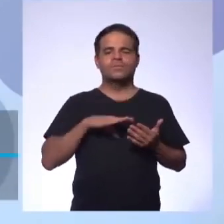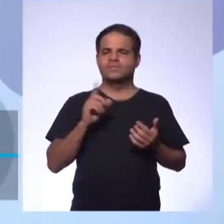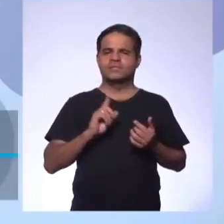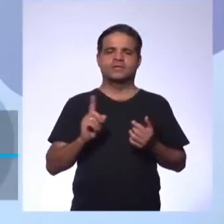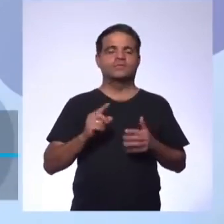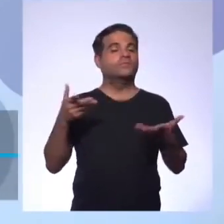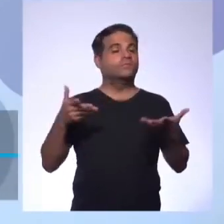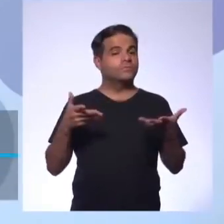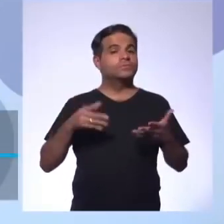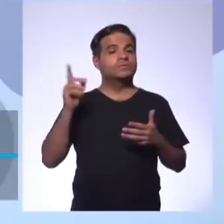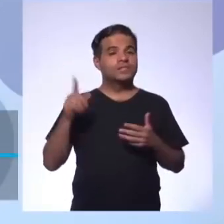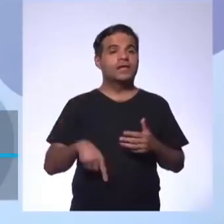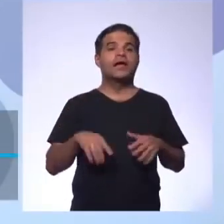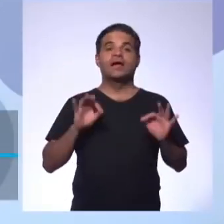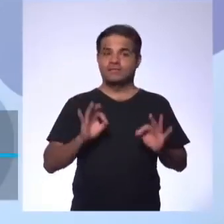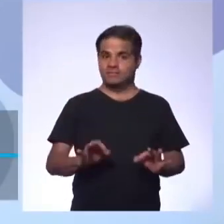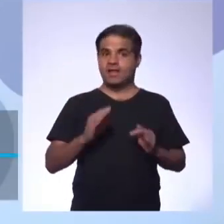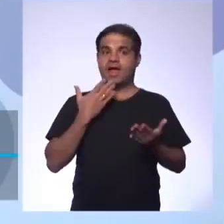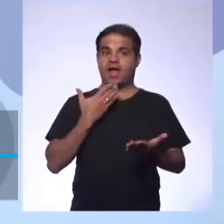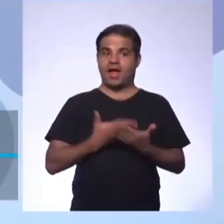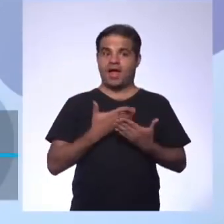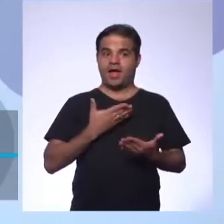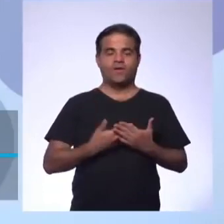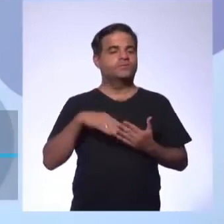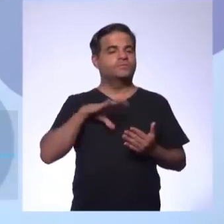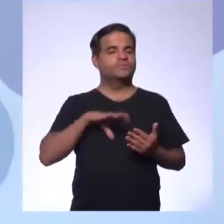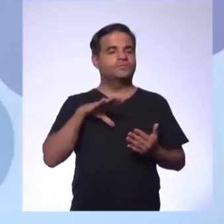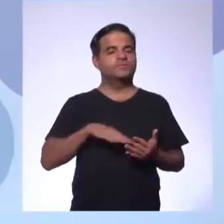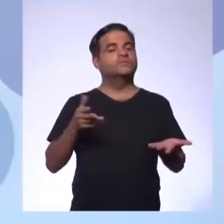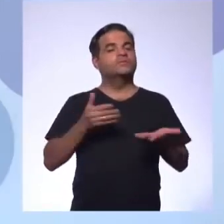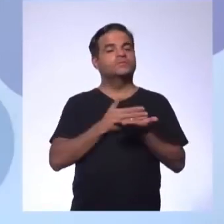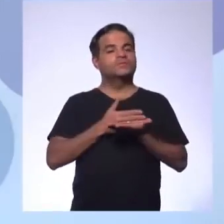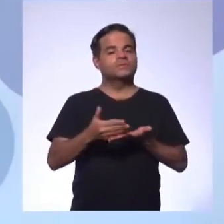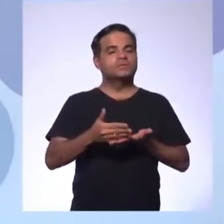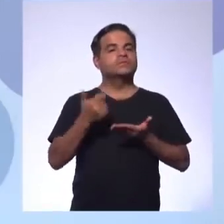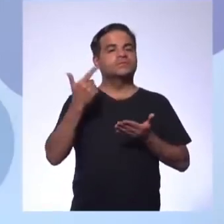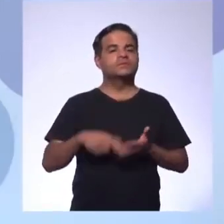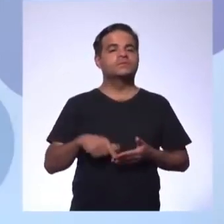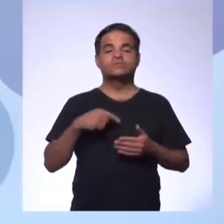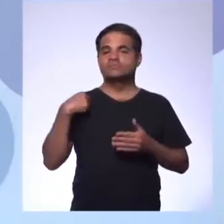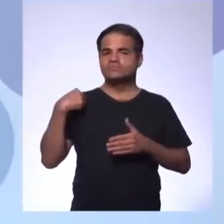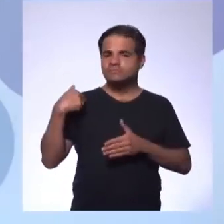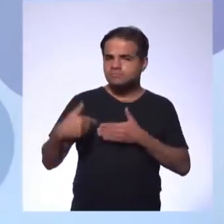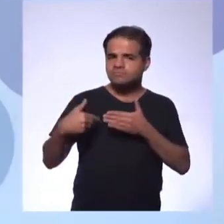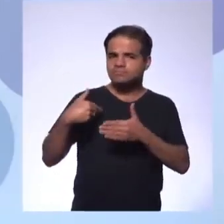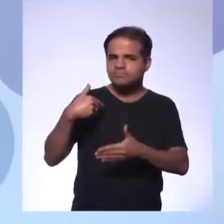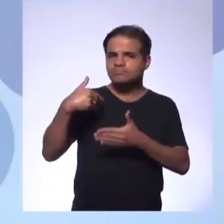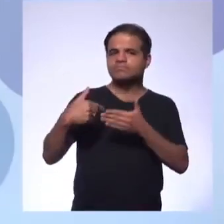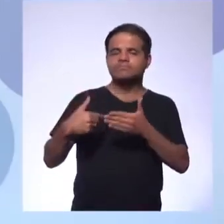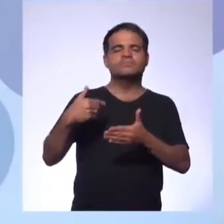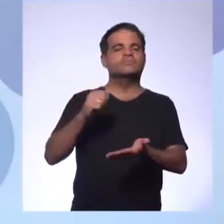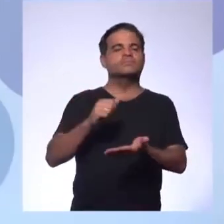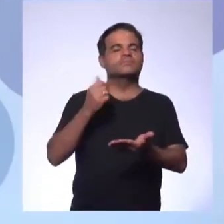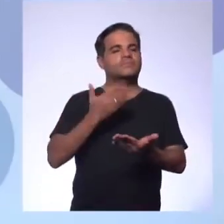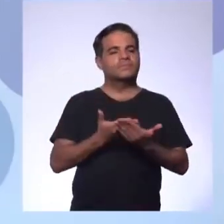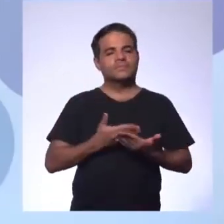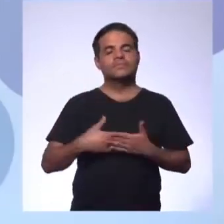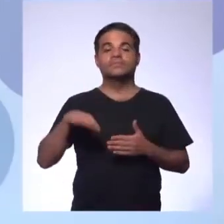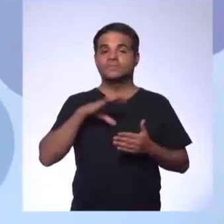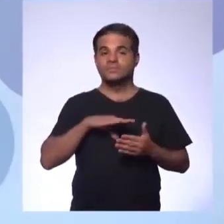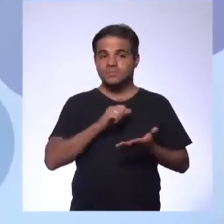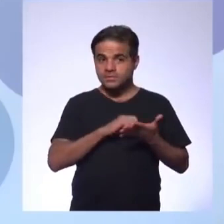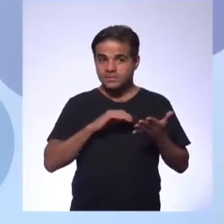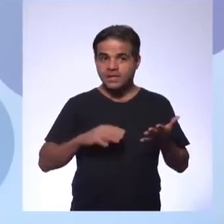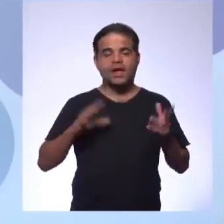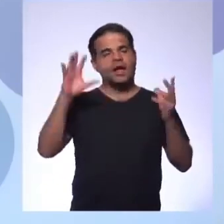não, porque hoje é a aula de língua portuguesa. Estamos iniciando aí uma sequência de aulas com as atividades do caderno